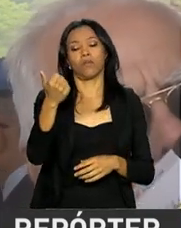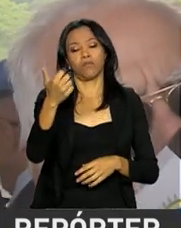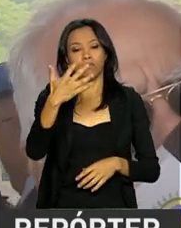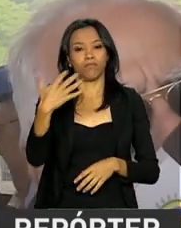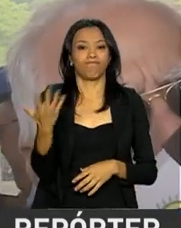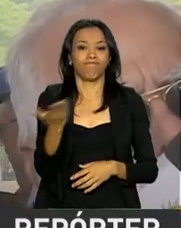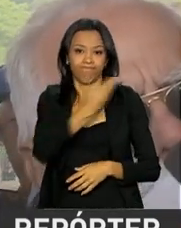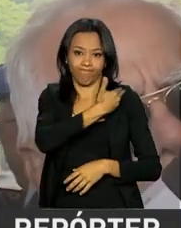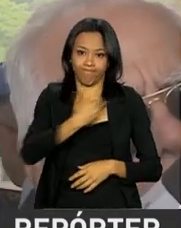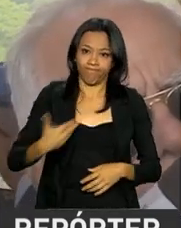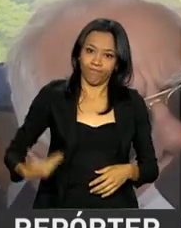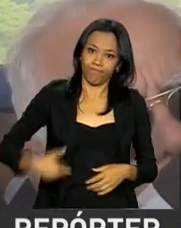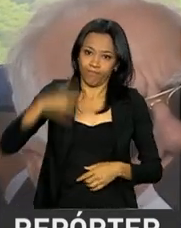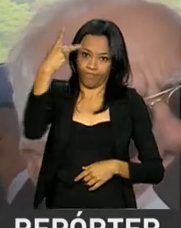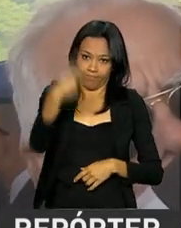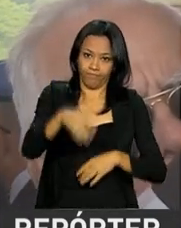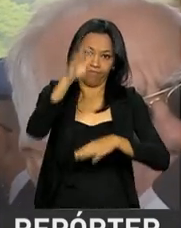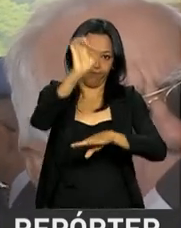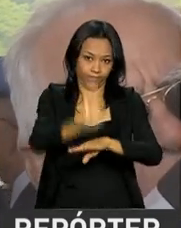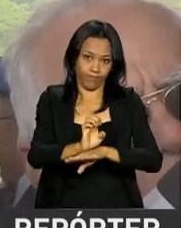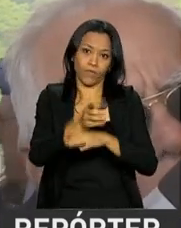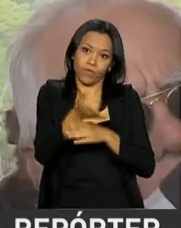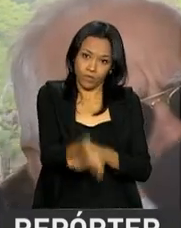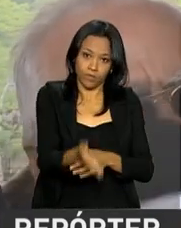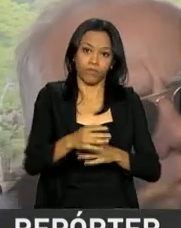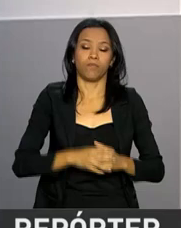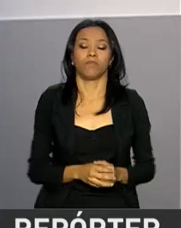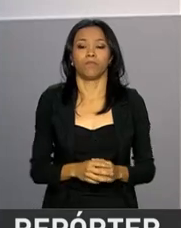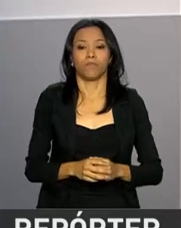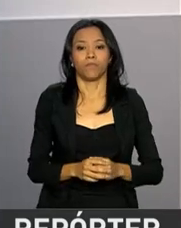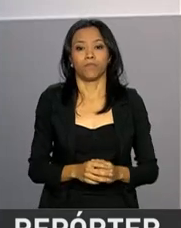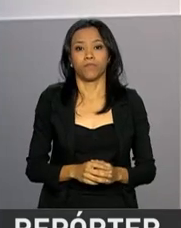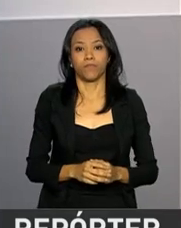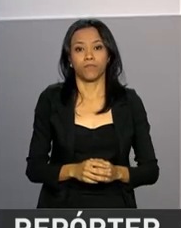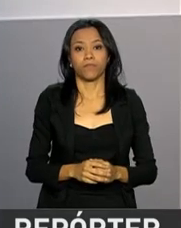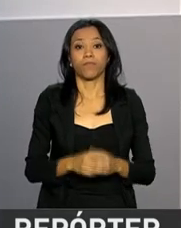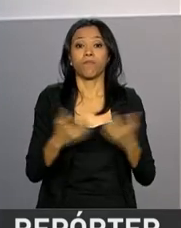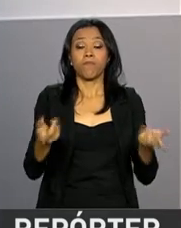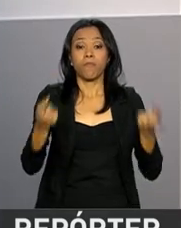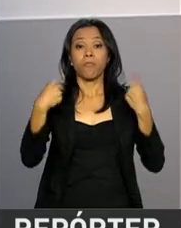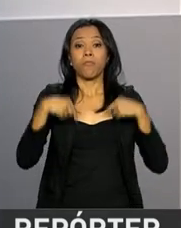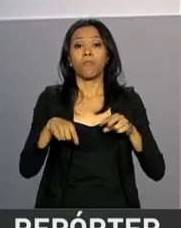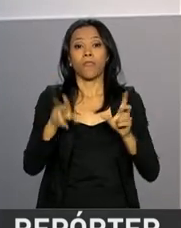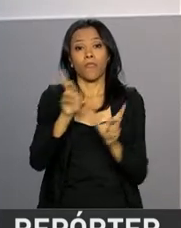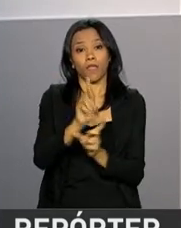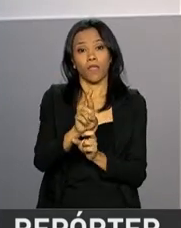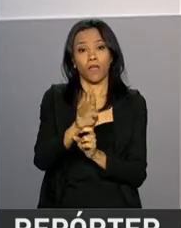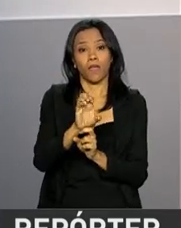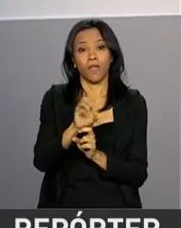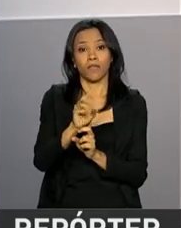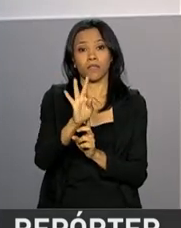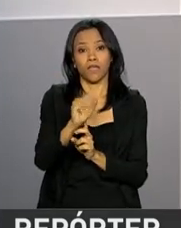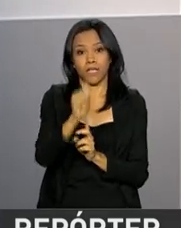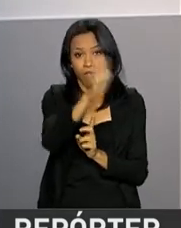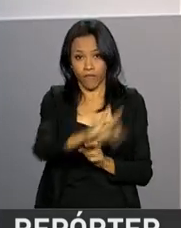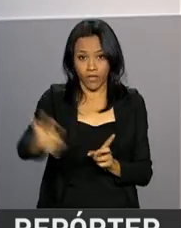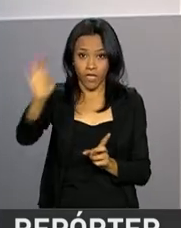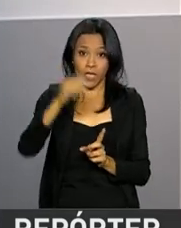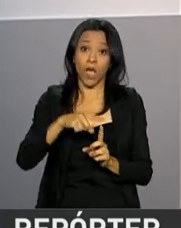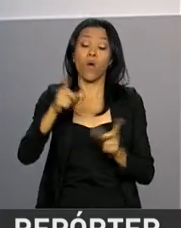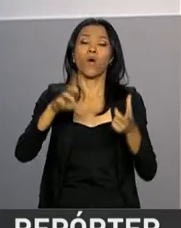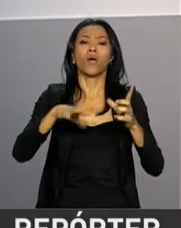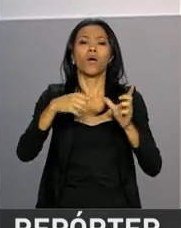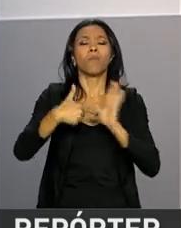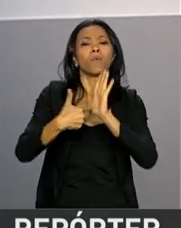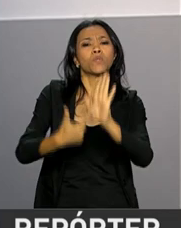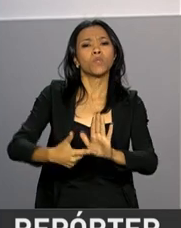das forças de segurança polícias do rio de janeiro a receita federal apresentou mudanças para simplificar a